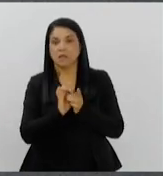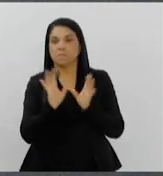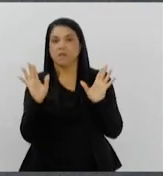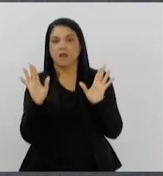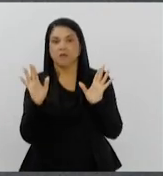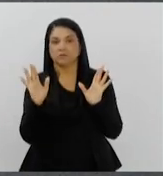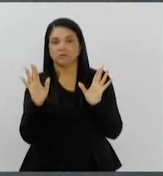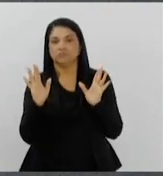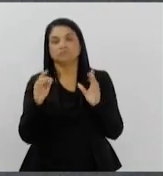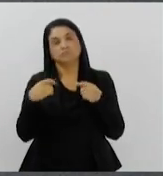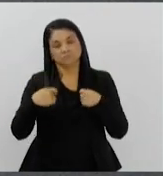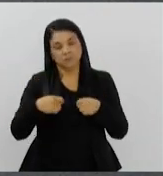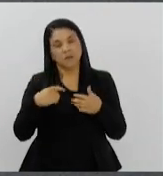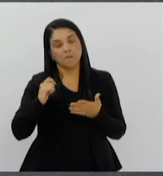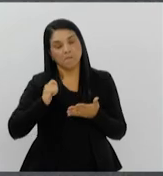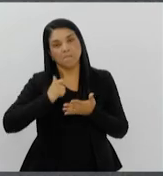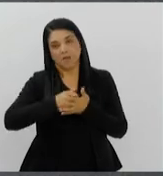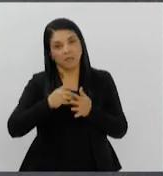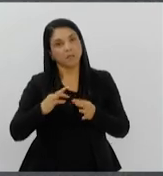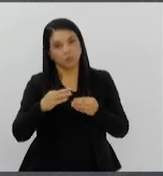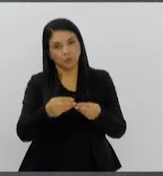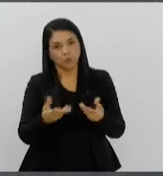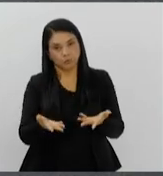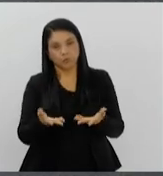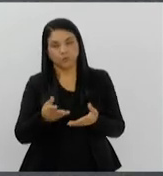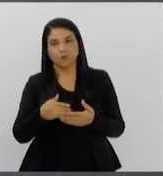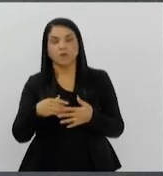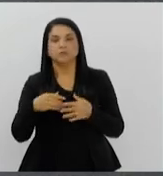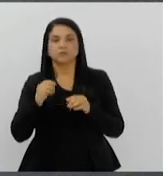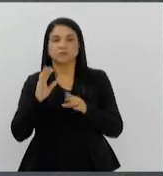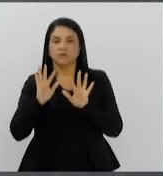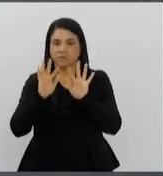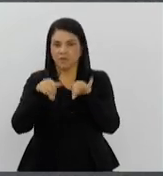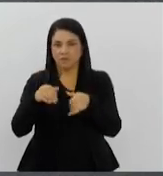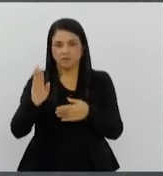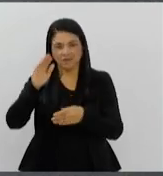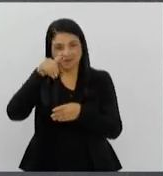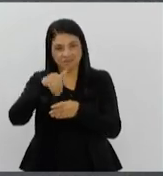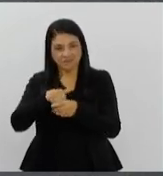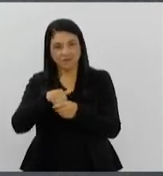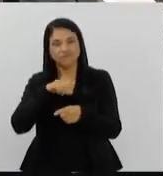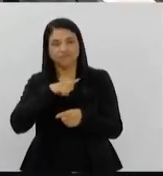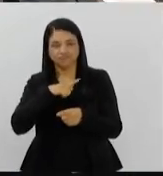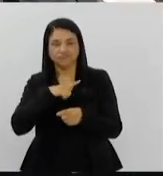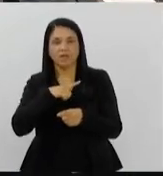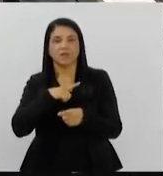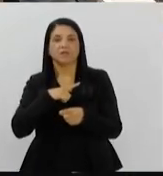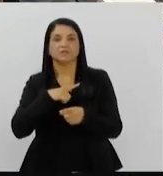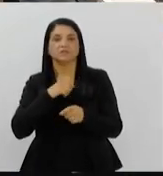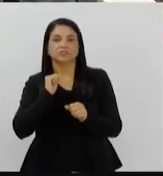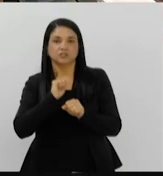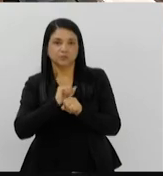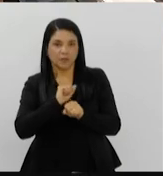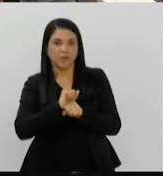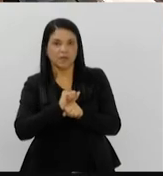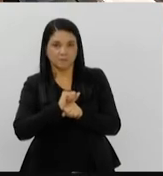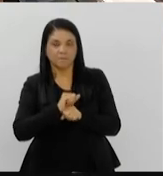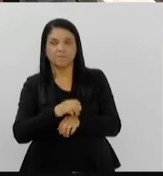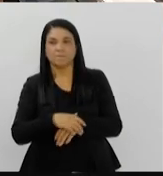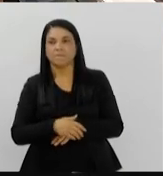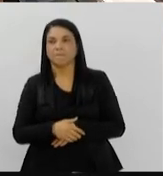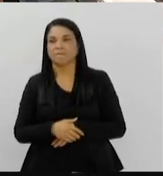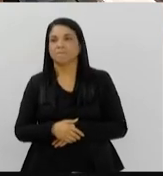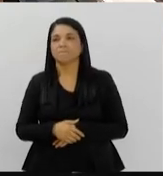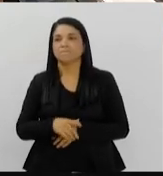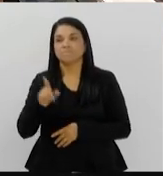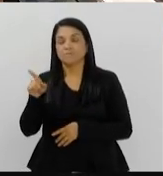foi vetado, mas a gente aguarda o término da eleição, porque há muita pressão sobre esse tema. Presidente, rapidamente, o deputado Guspago